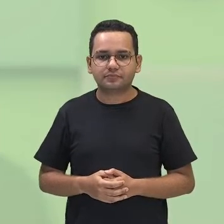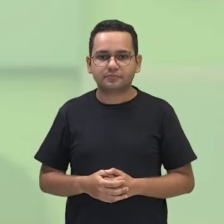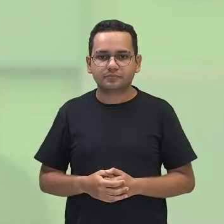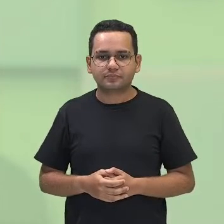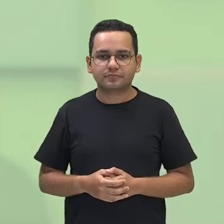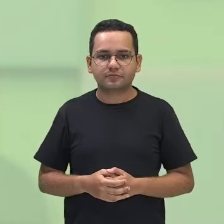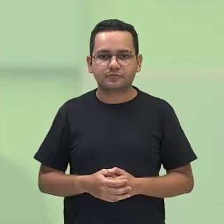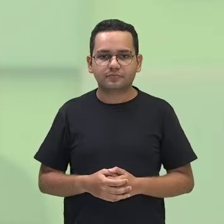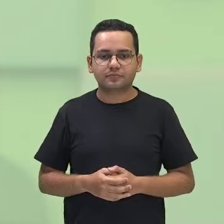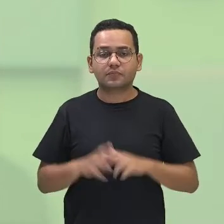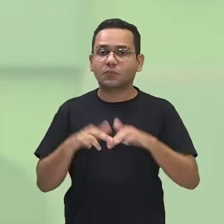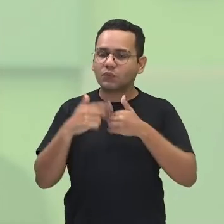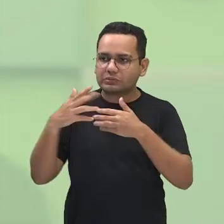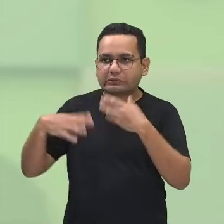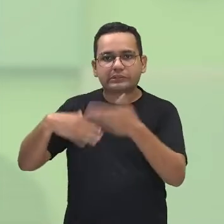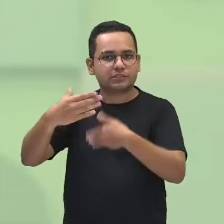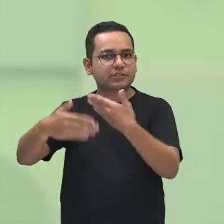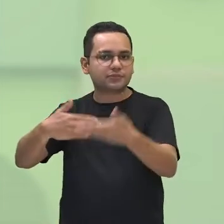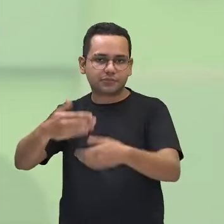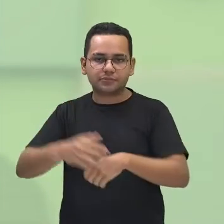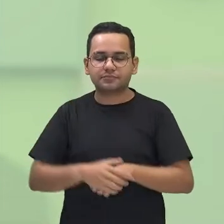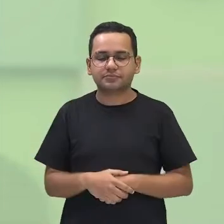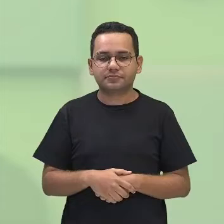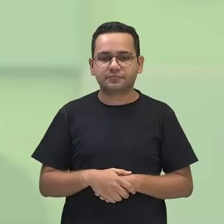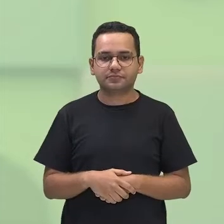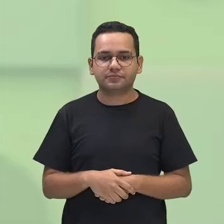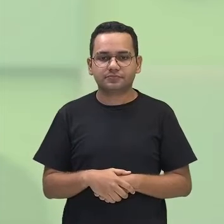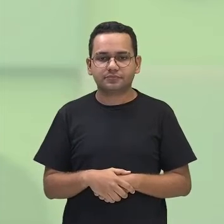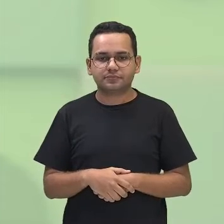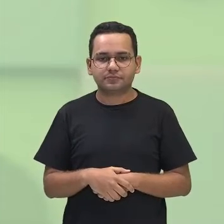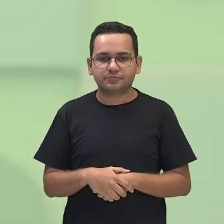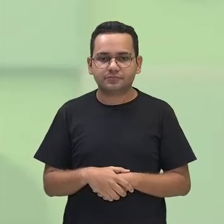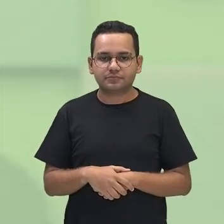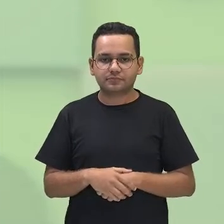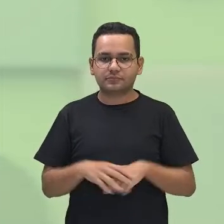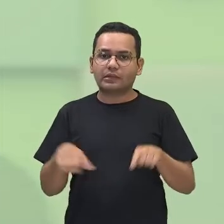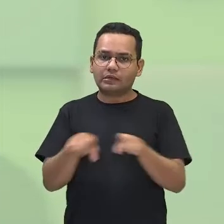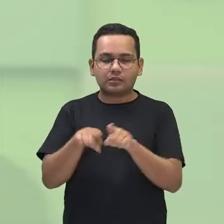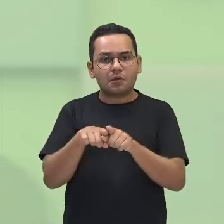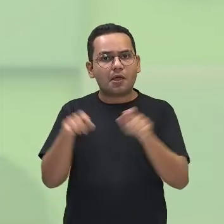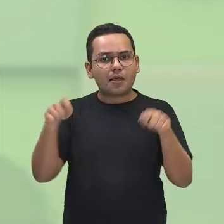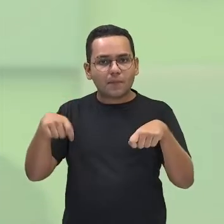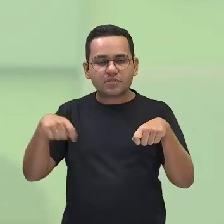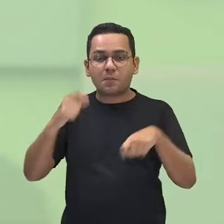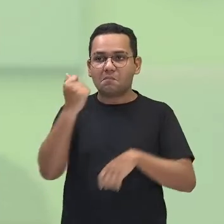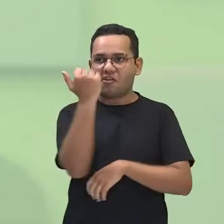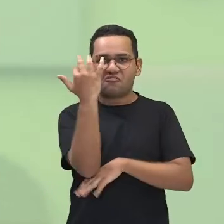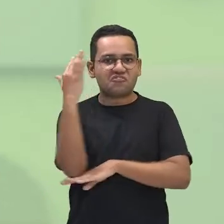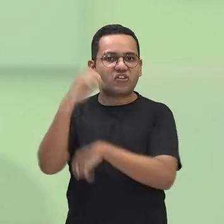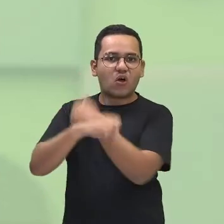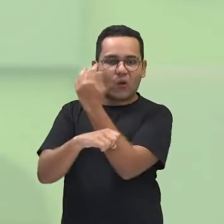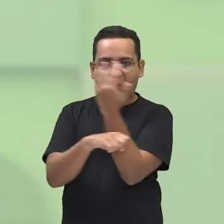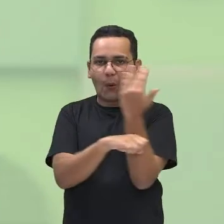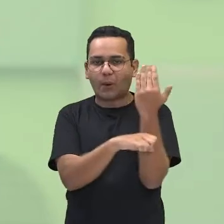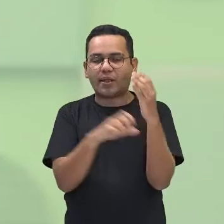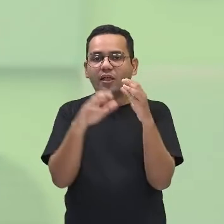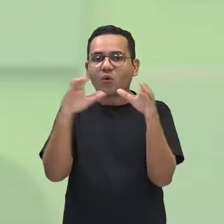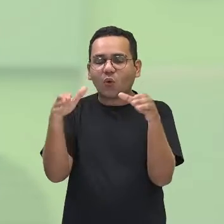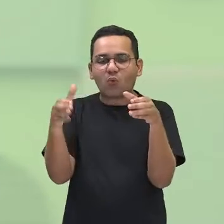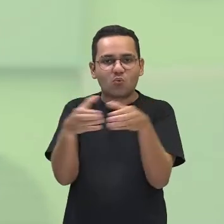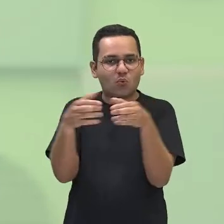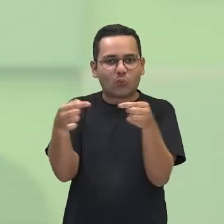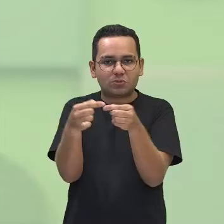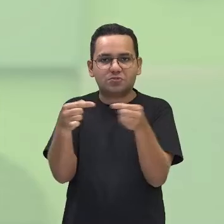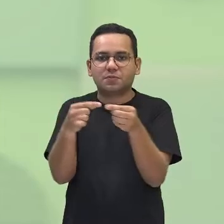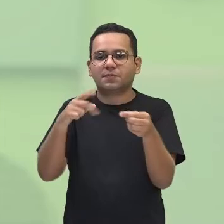colonizando esse ambiente e podem, inclusive, formar uma floresta de pinheiros, que é o que acontece aí com o pinheiro